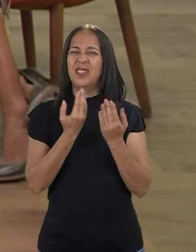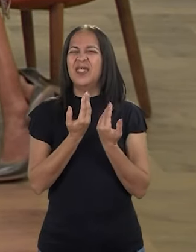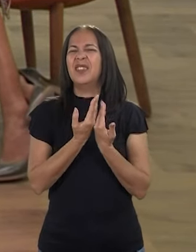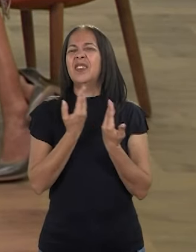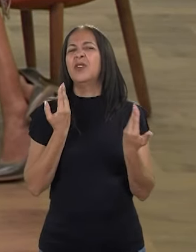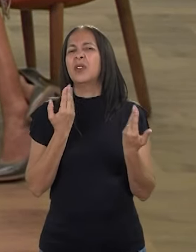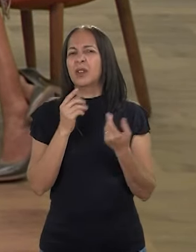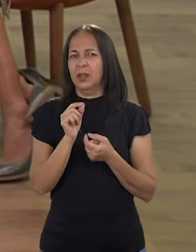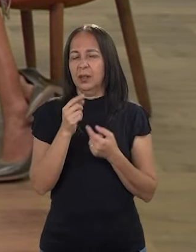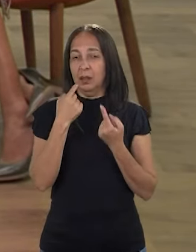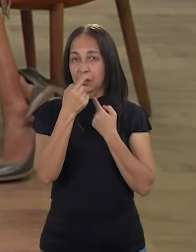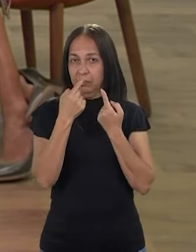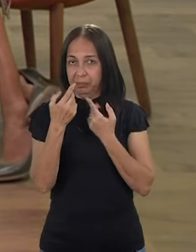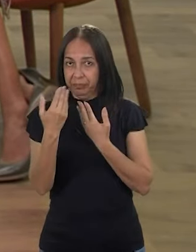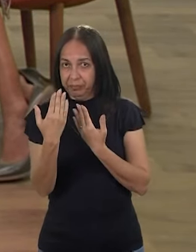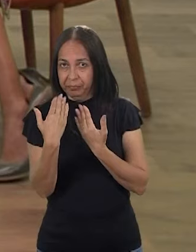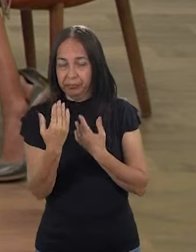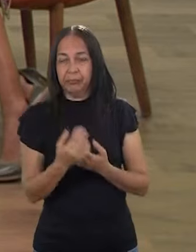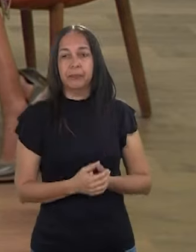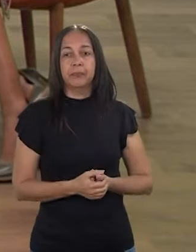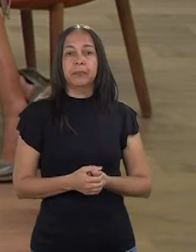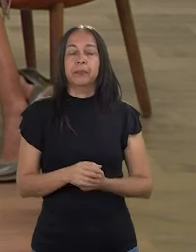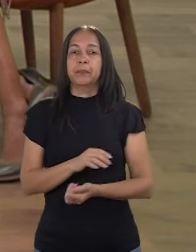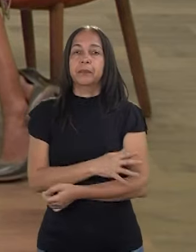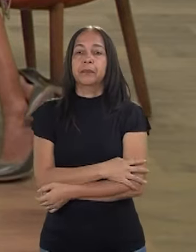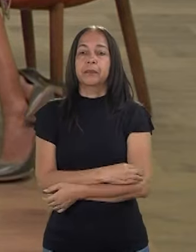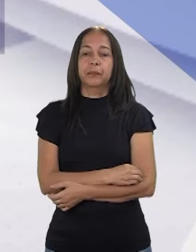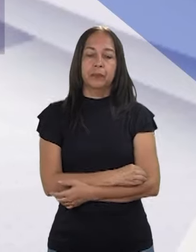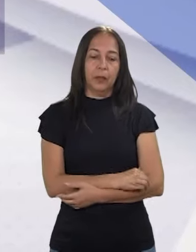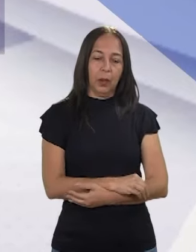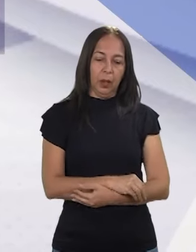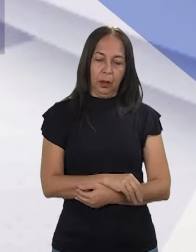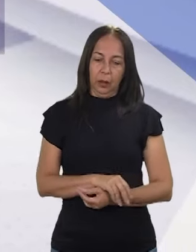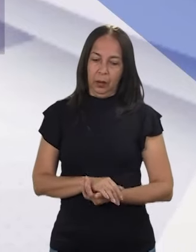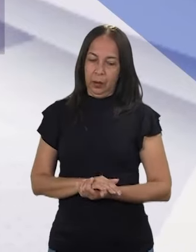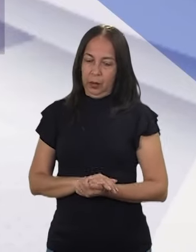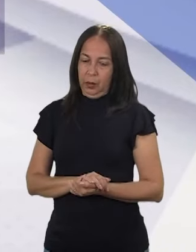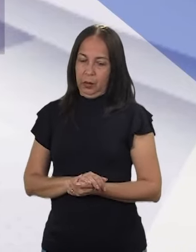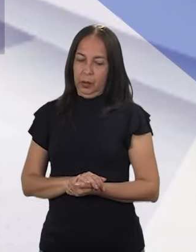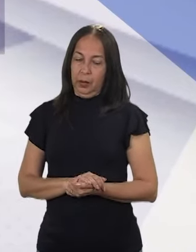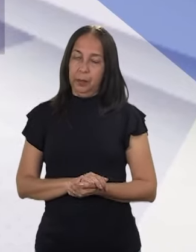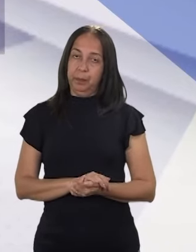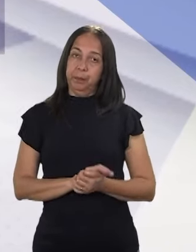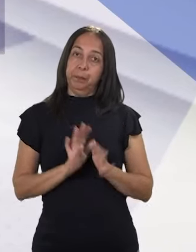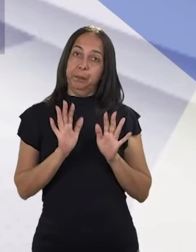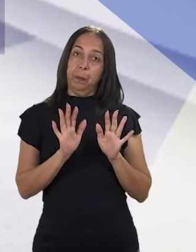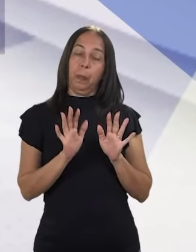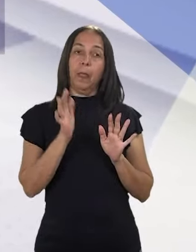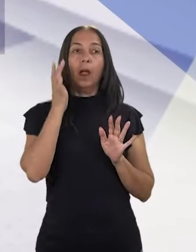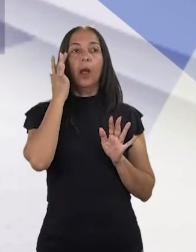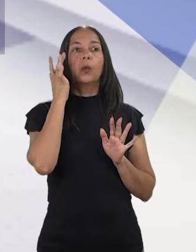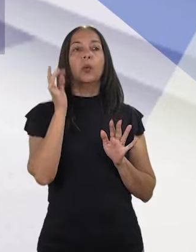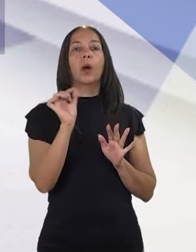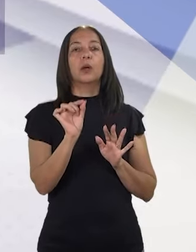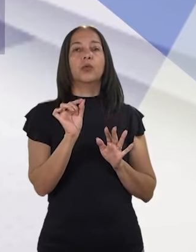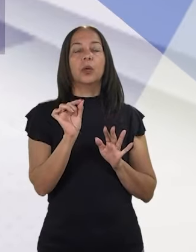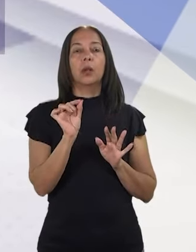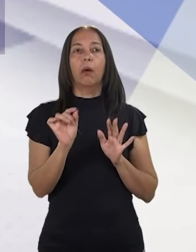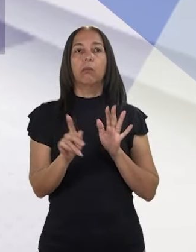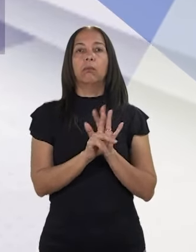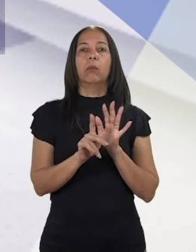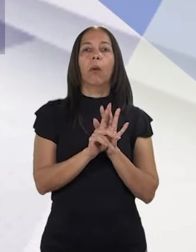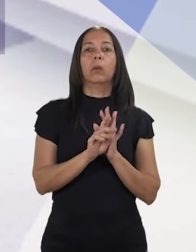dessa desse diálogo É isso mesmo ou não eu eu acho que esse não é o negócio das bigtech